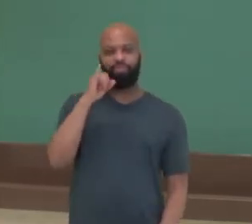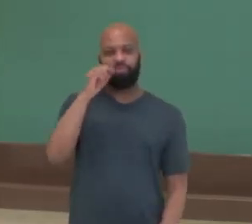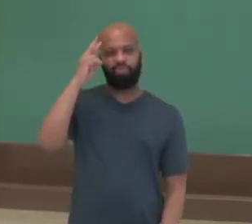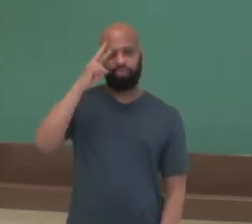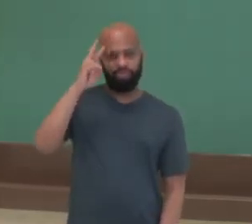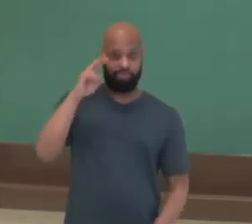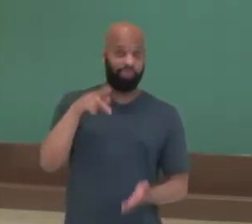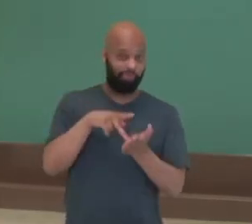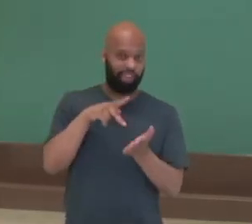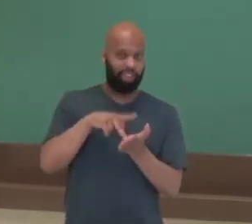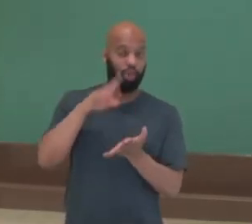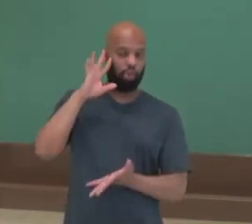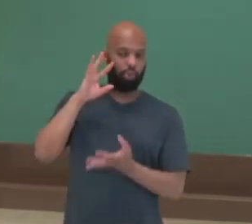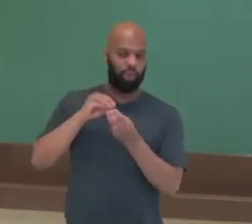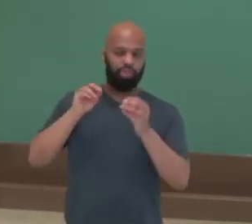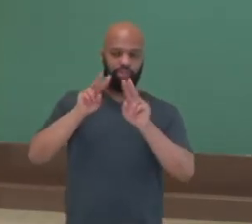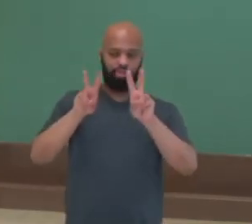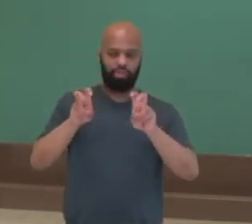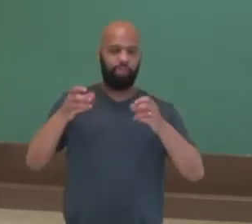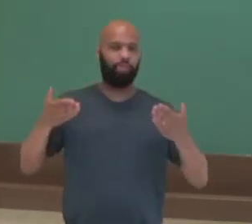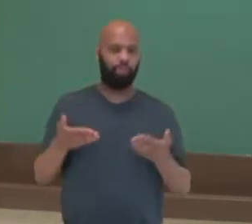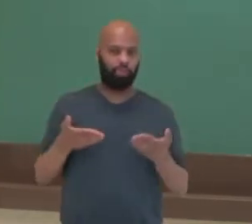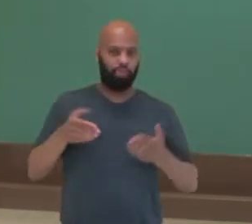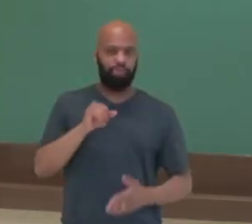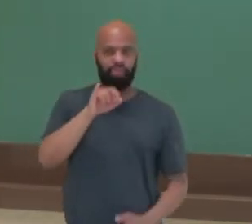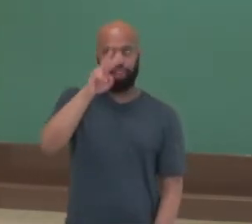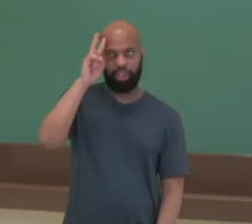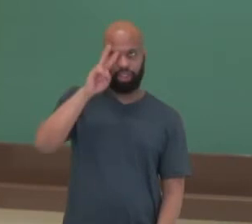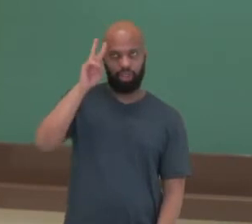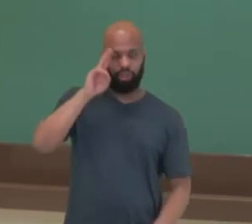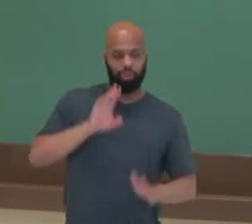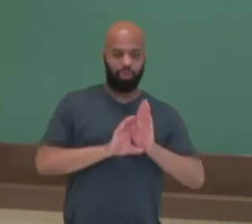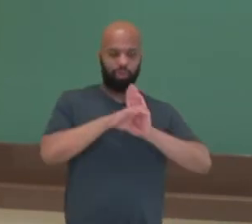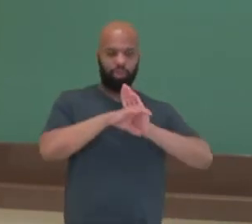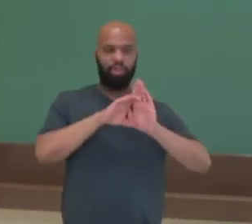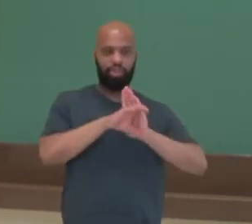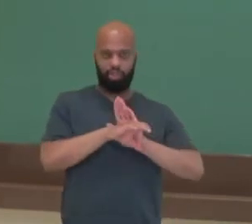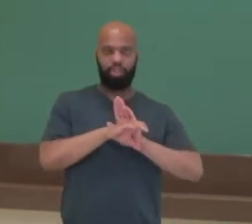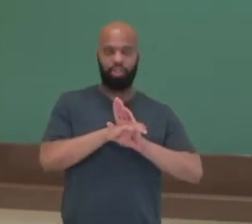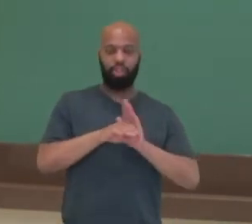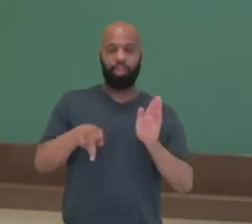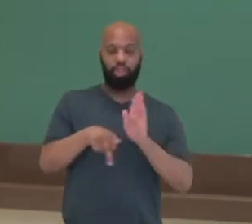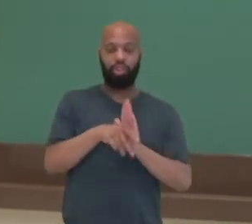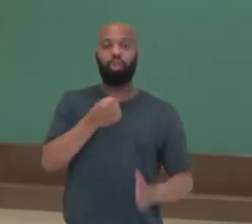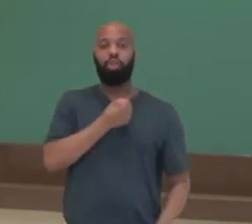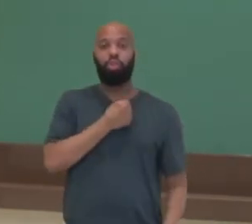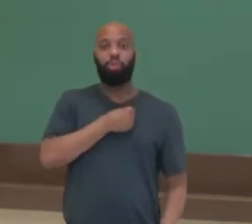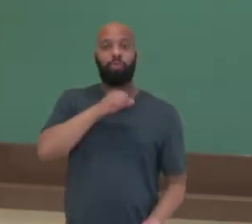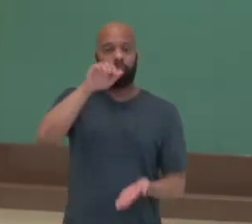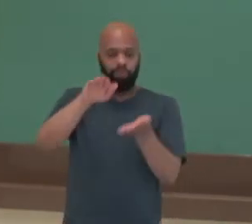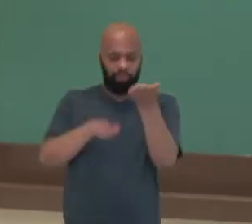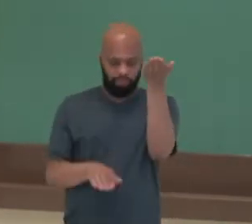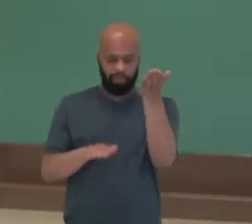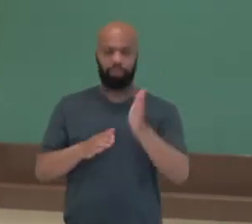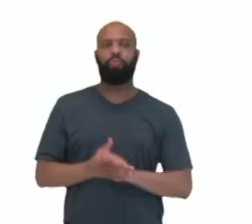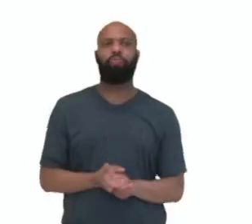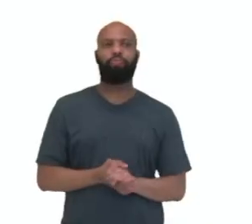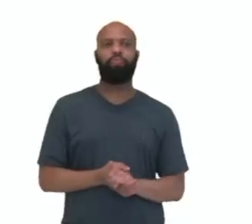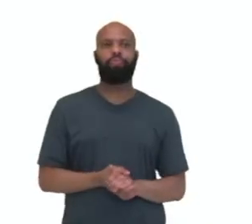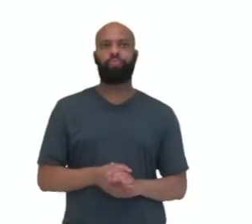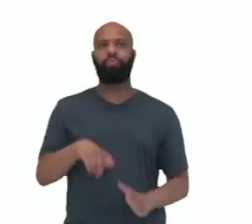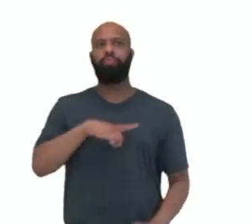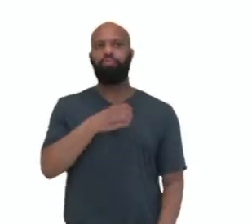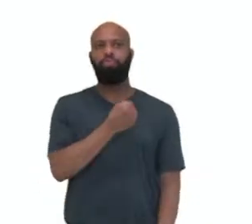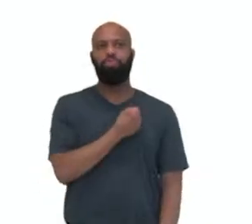vocês realmente compreenderam, se vocês relembraram desse conceito de inversamente proporcional? Então veja,